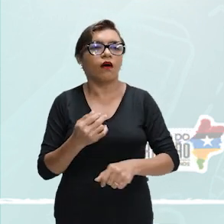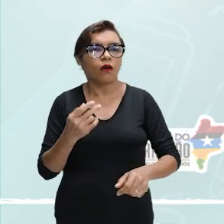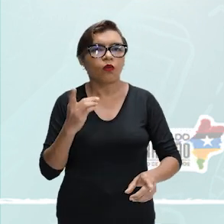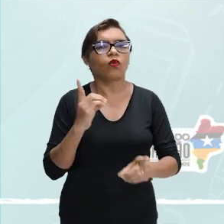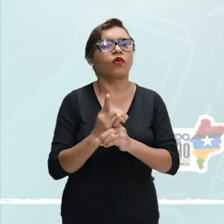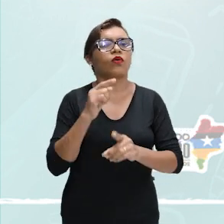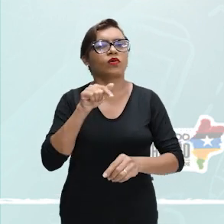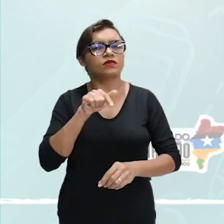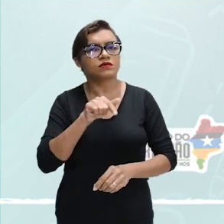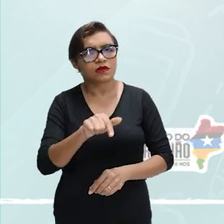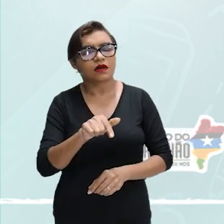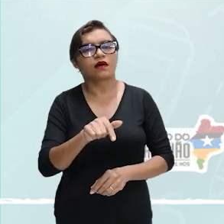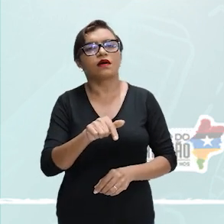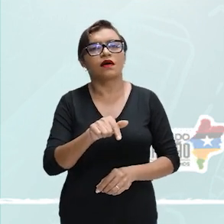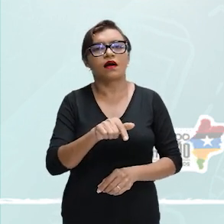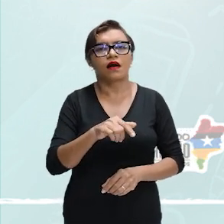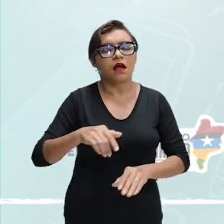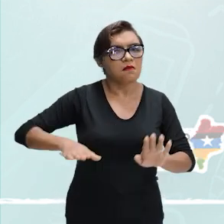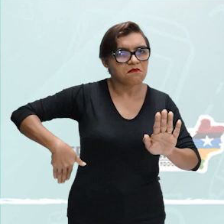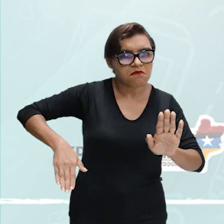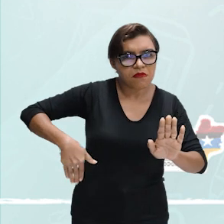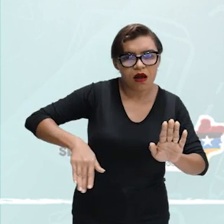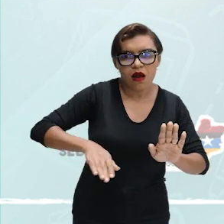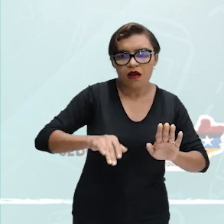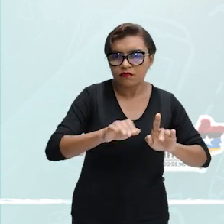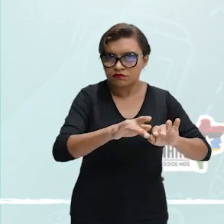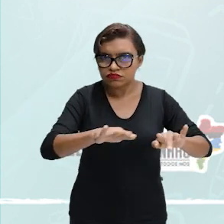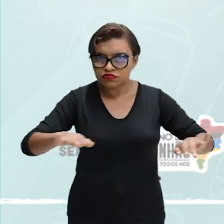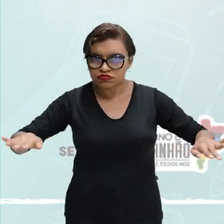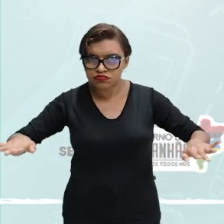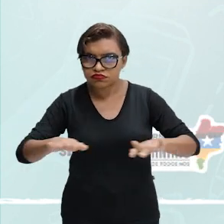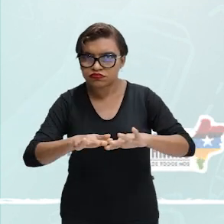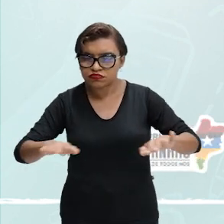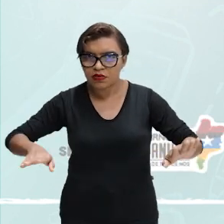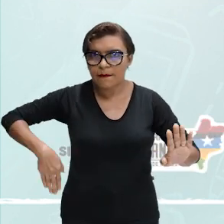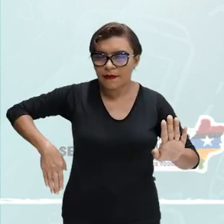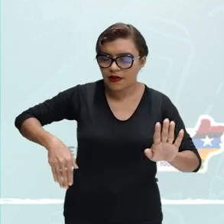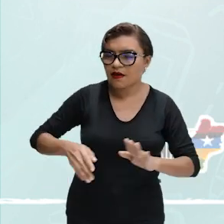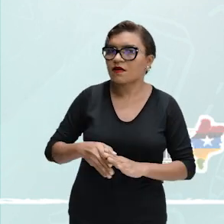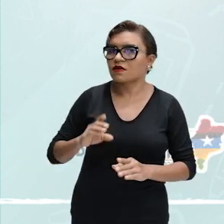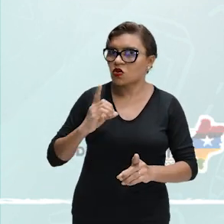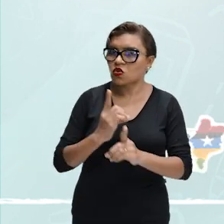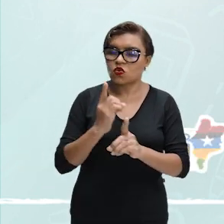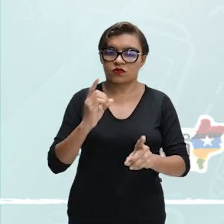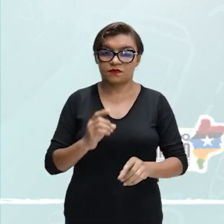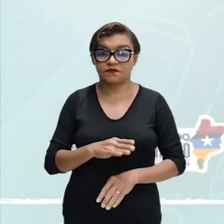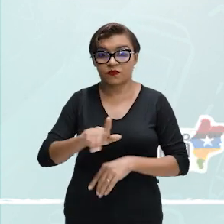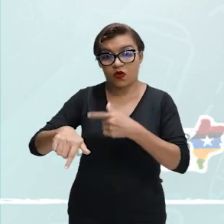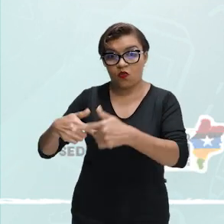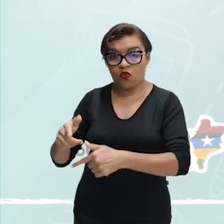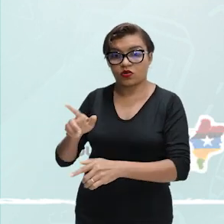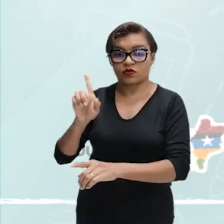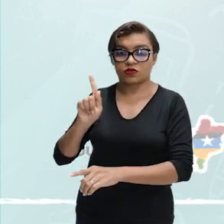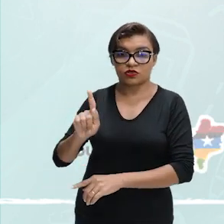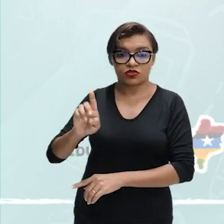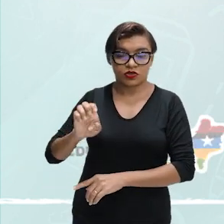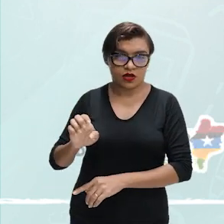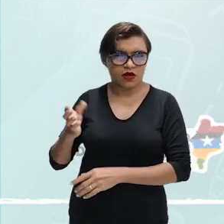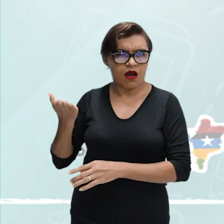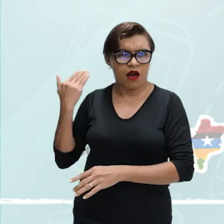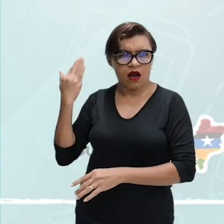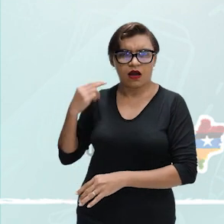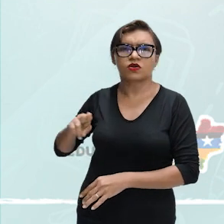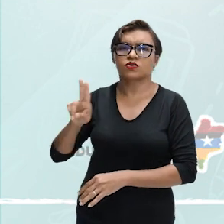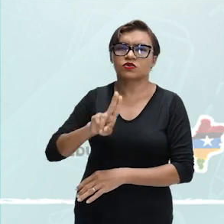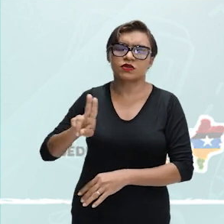quem encontra-se ali na areia da praia, então ele é muito simples de se encontrar. O germânio já foi muito utilizado, antigamente utilizava-se muito o germânio, certo?